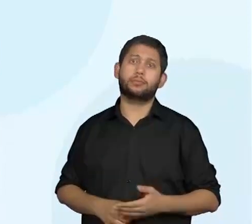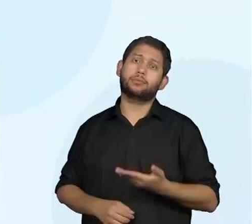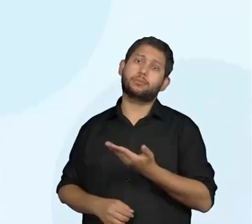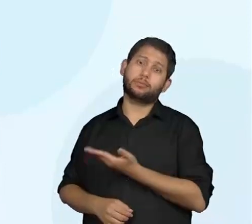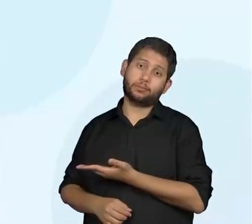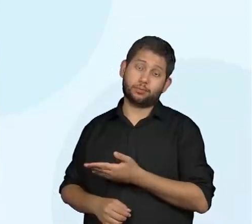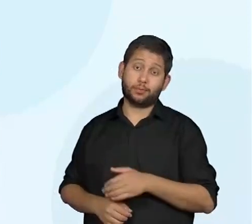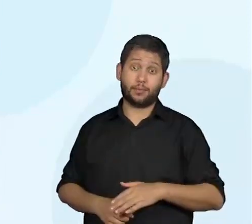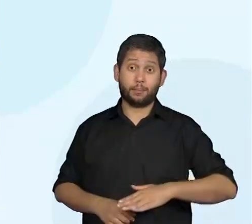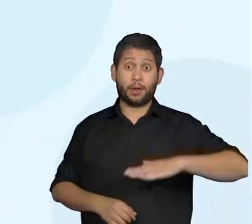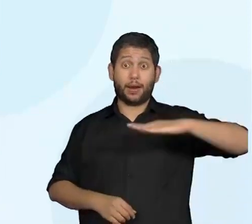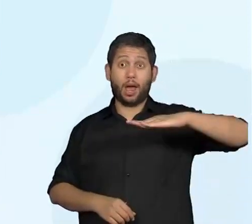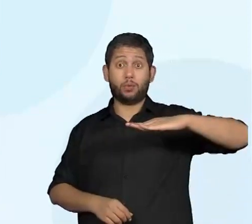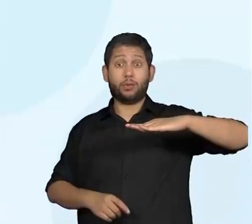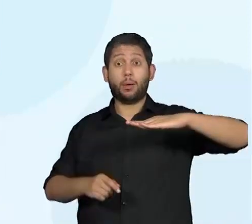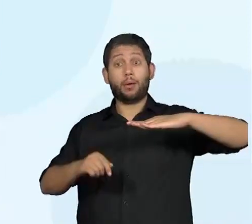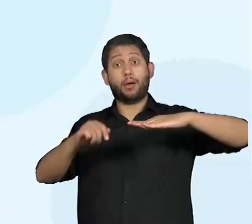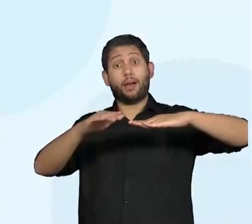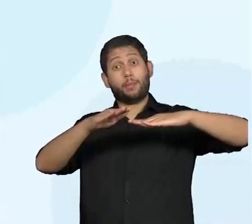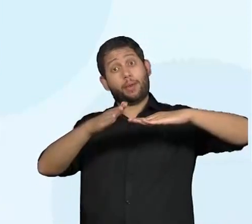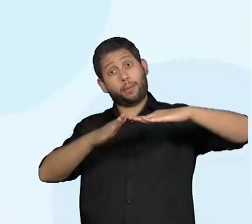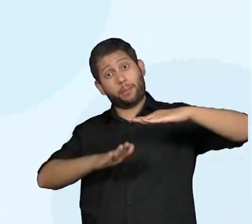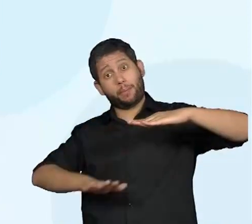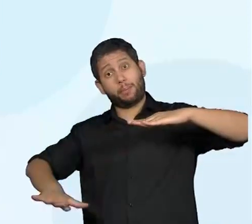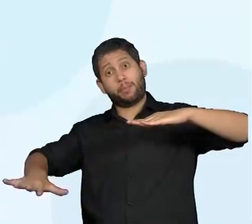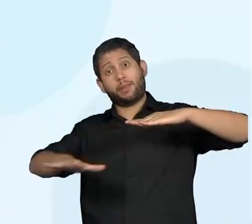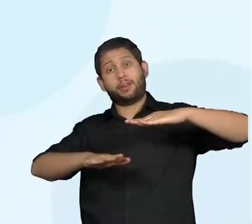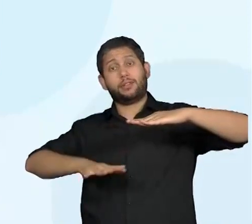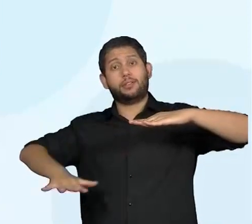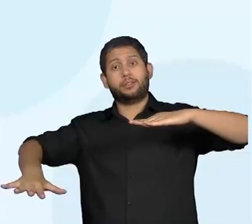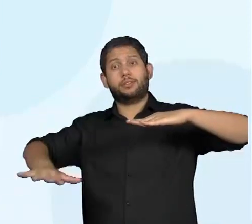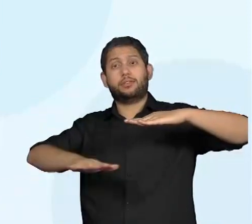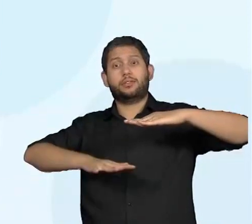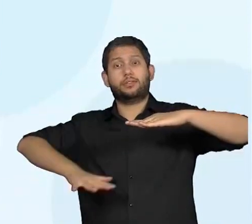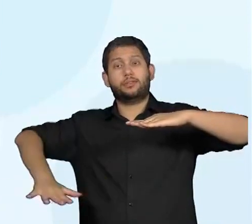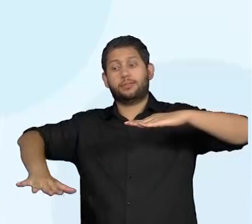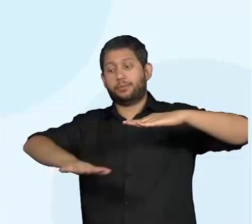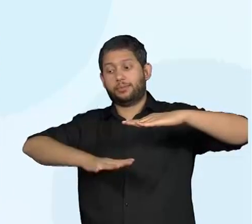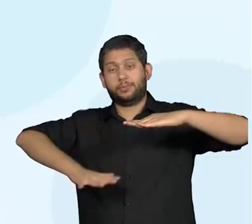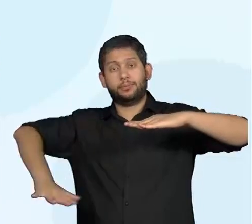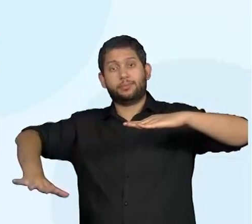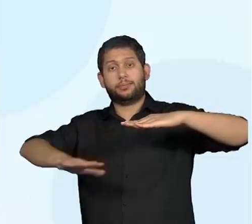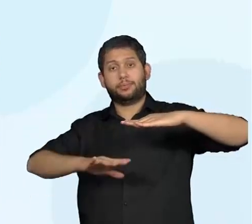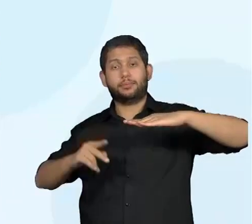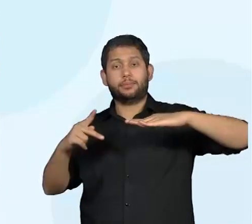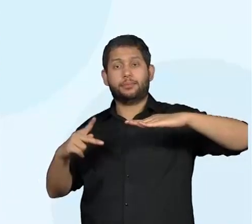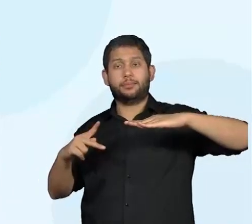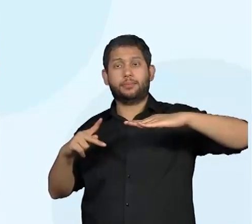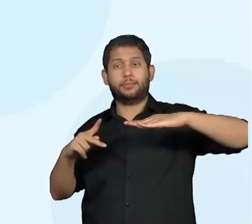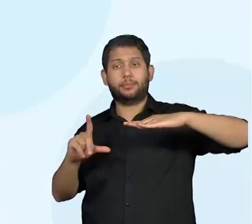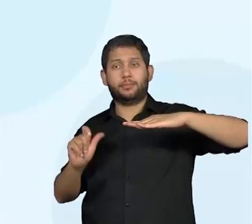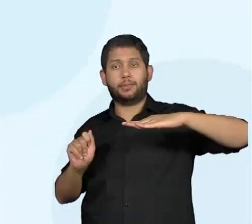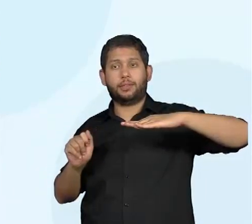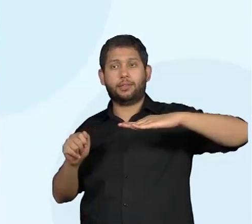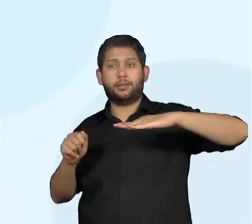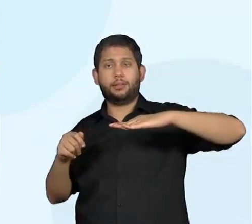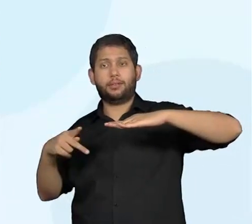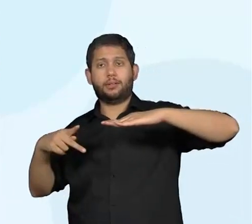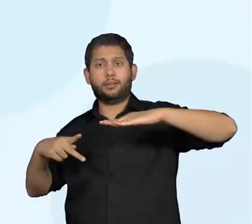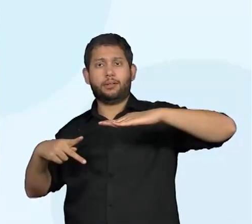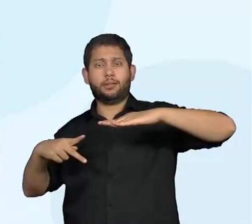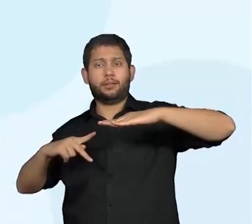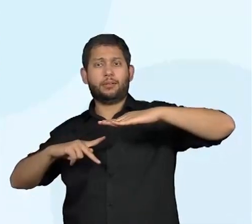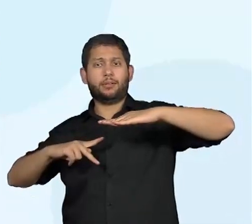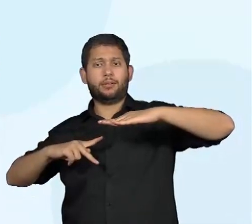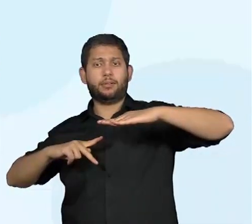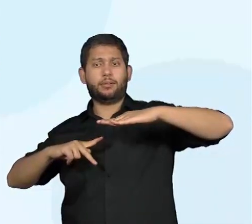As planícies. O que são as planícies? São áreas mais ou